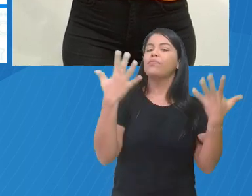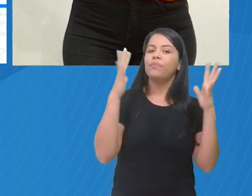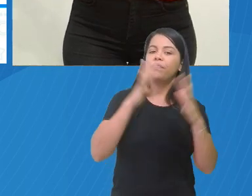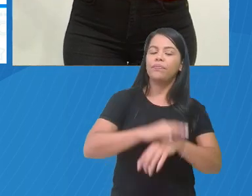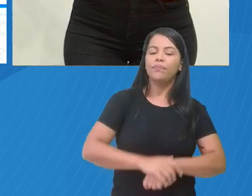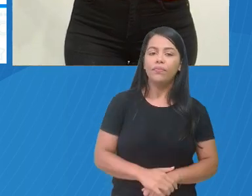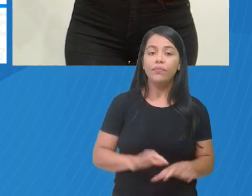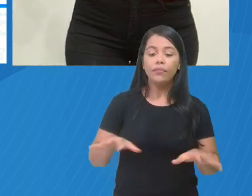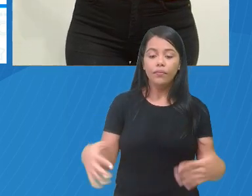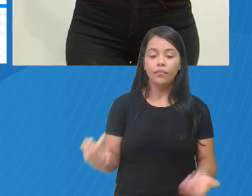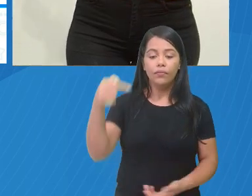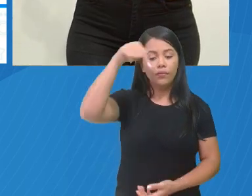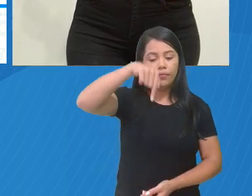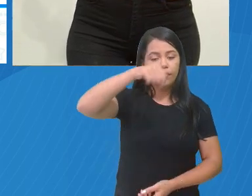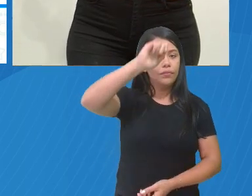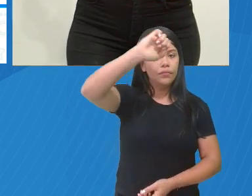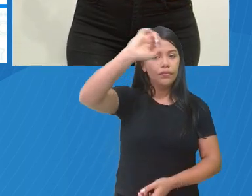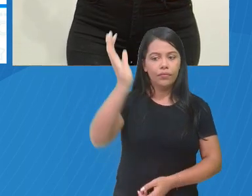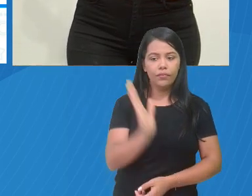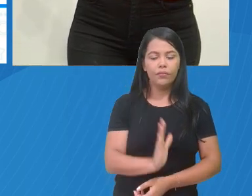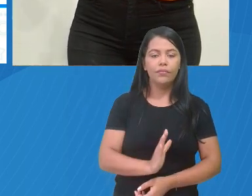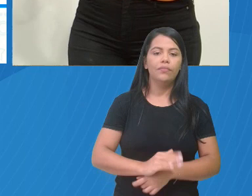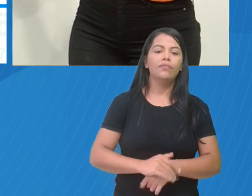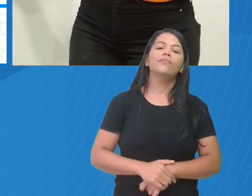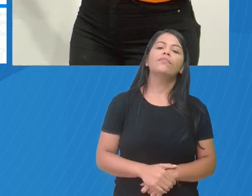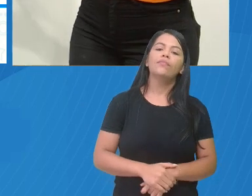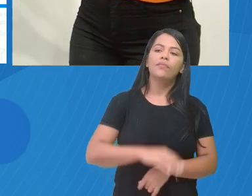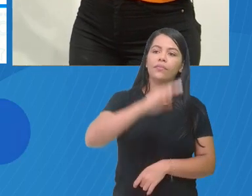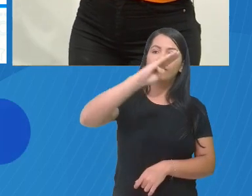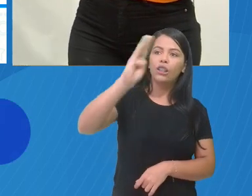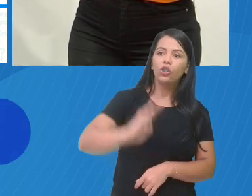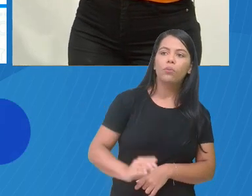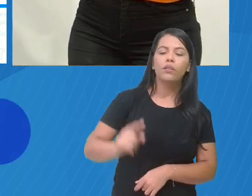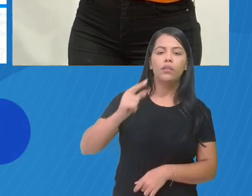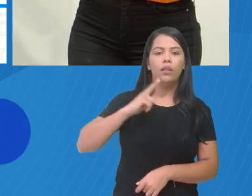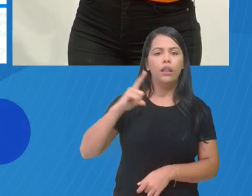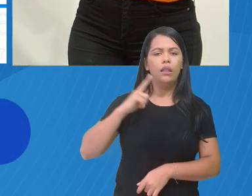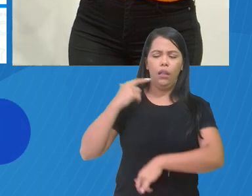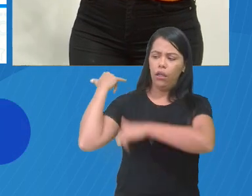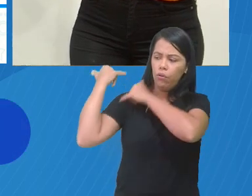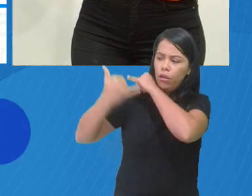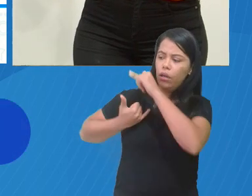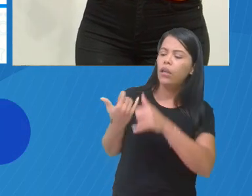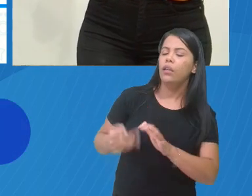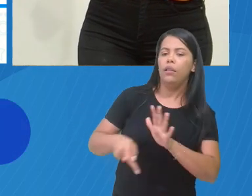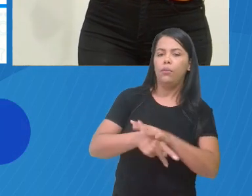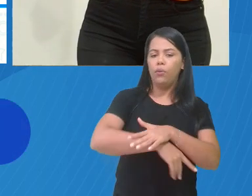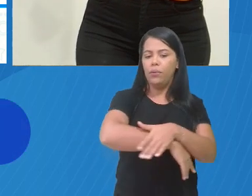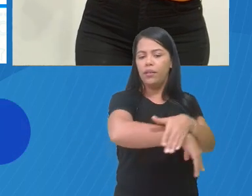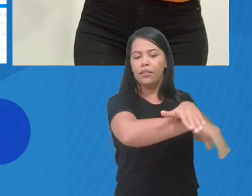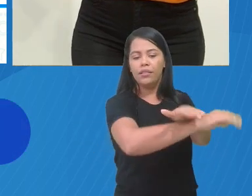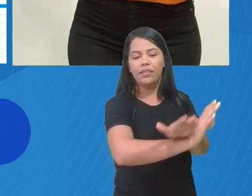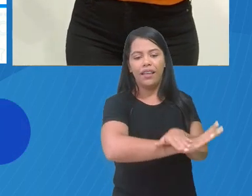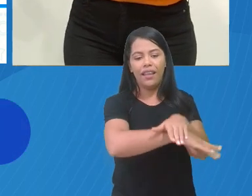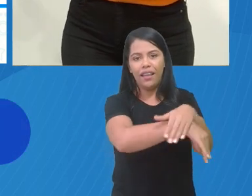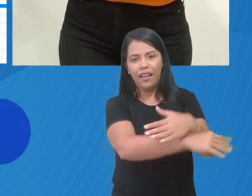bem. Então, aqui no Brasil, gente, a lenda da sereia, ela é conhecida